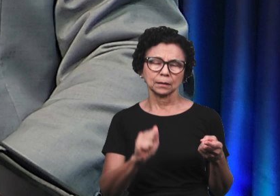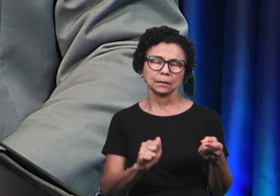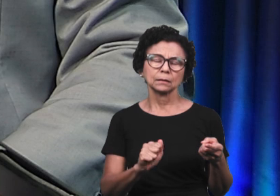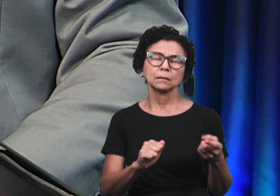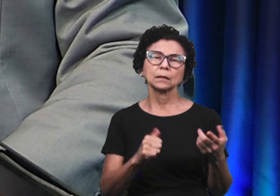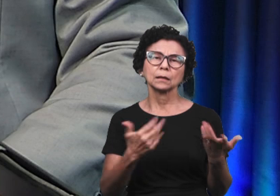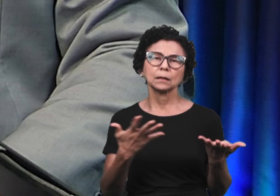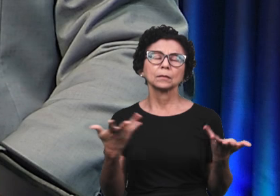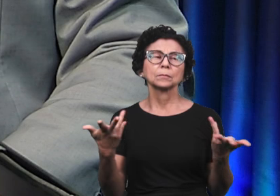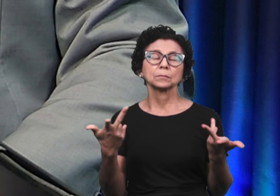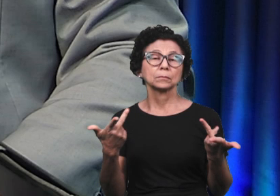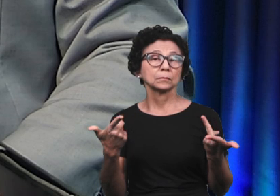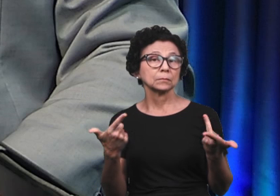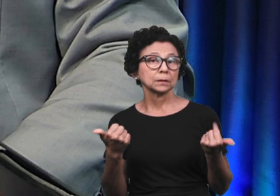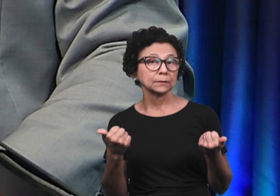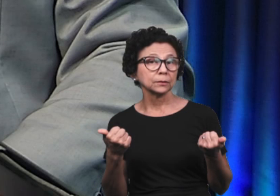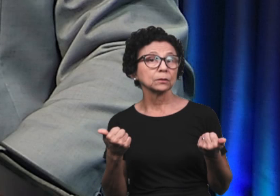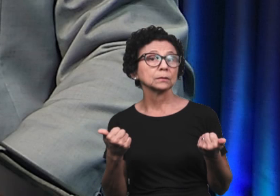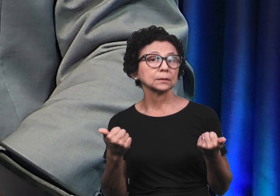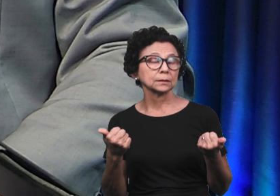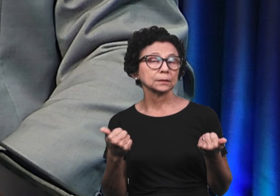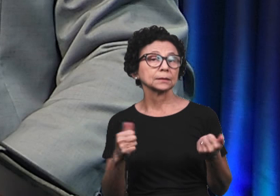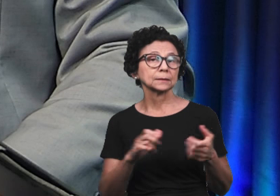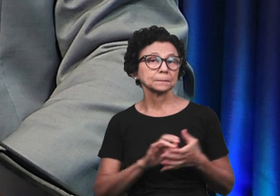foi a primeira